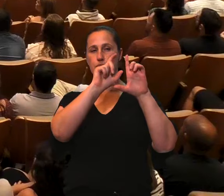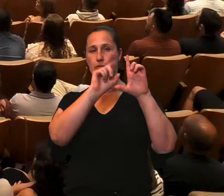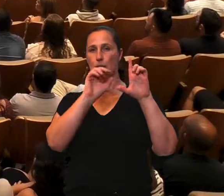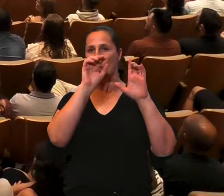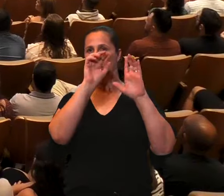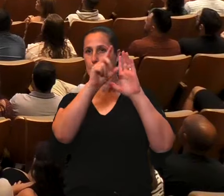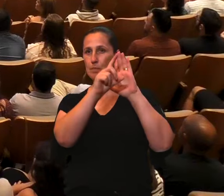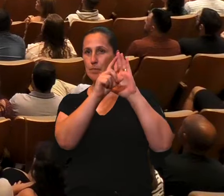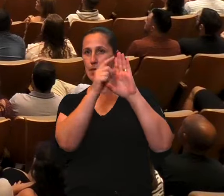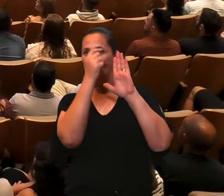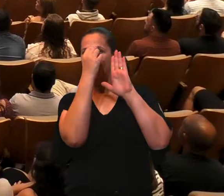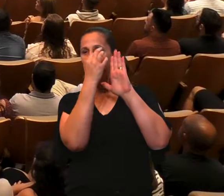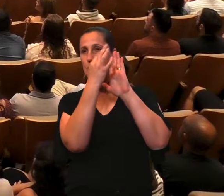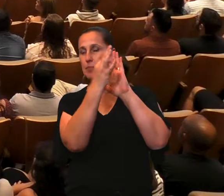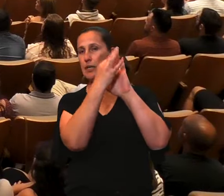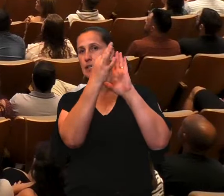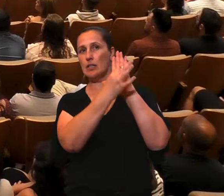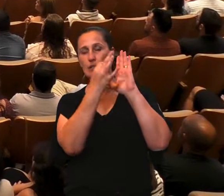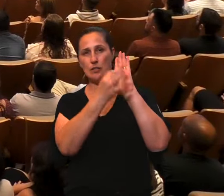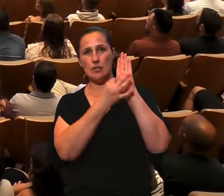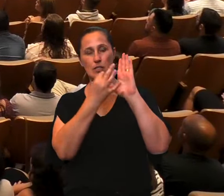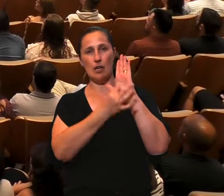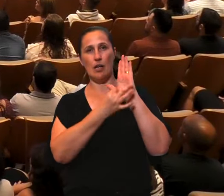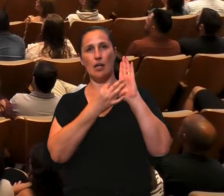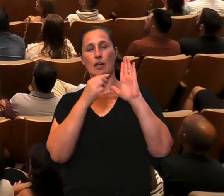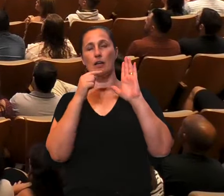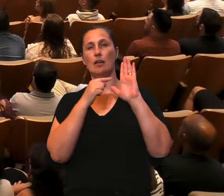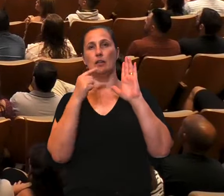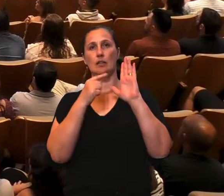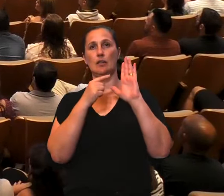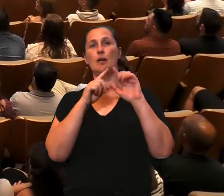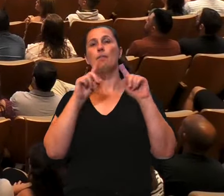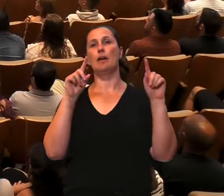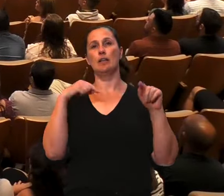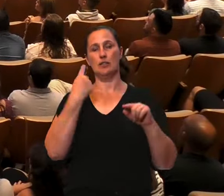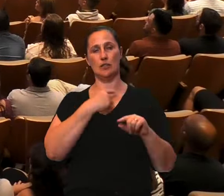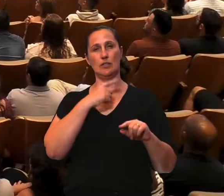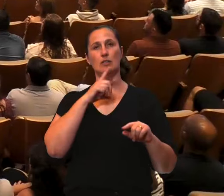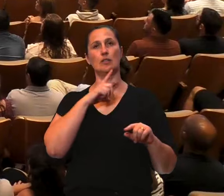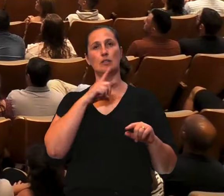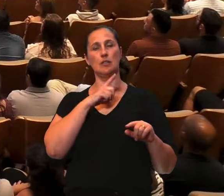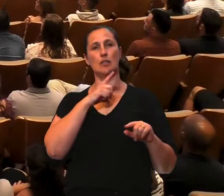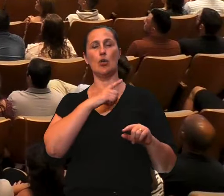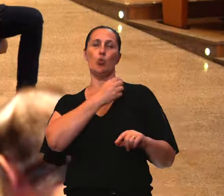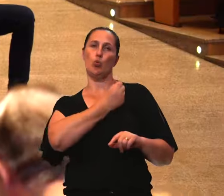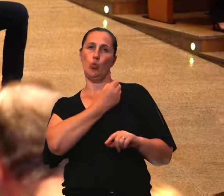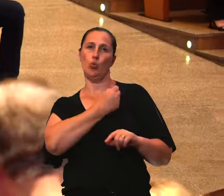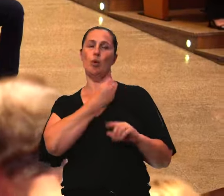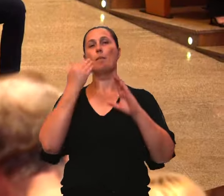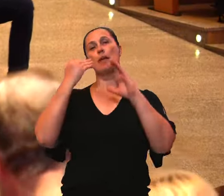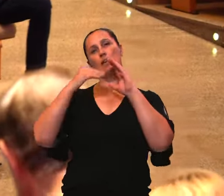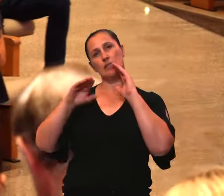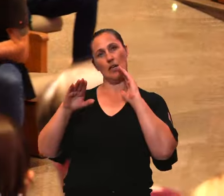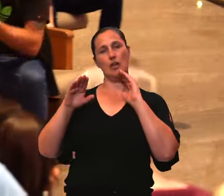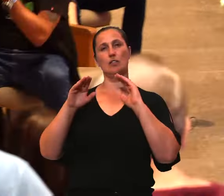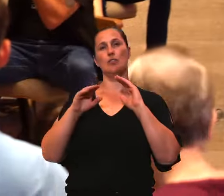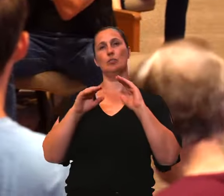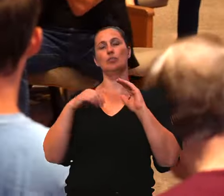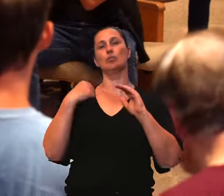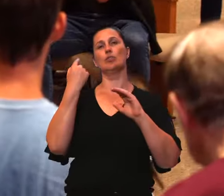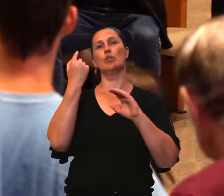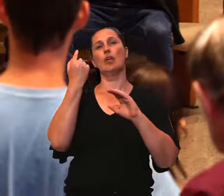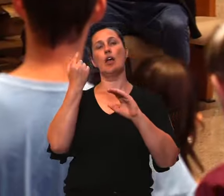preencher ninguém vai incomodar você na sua casa mas nós vamos ter seu contato nós vamos mandar mensagens nós vamos falar dos